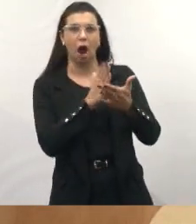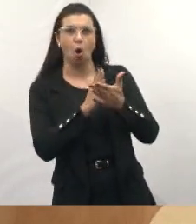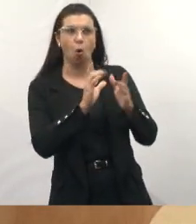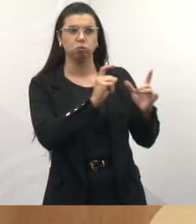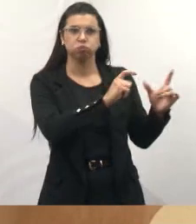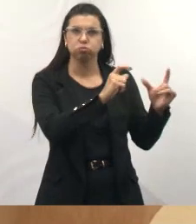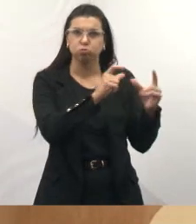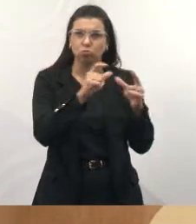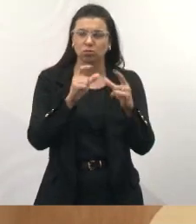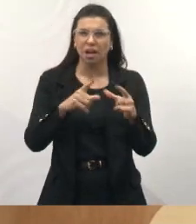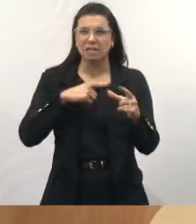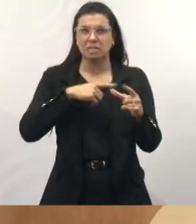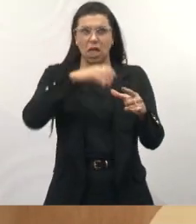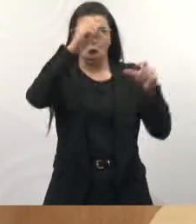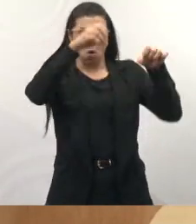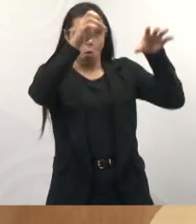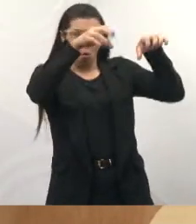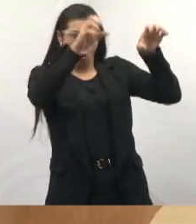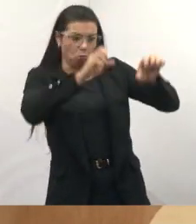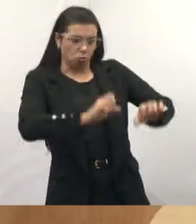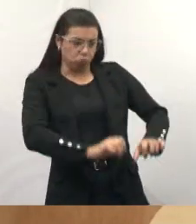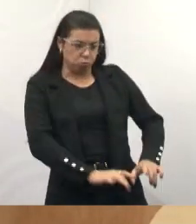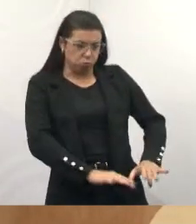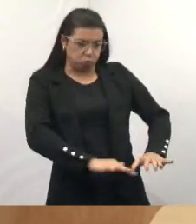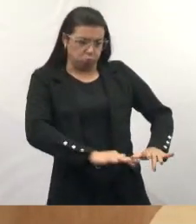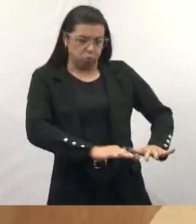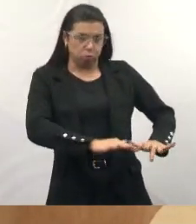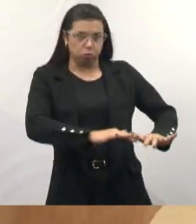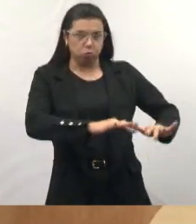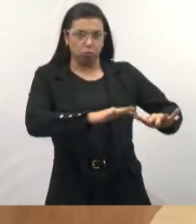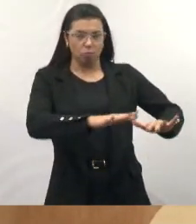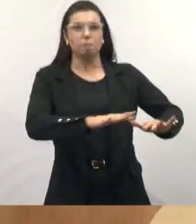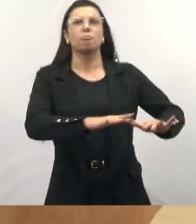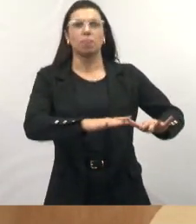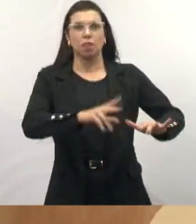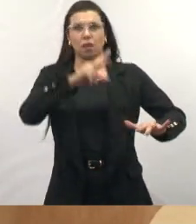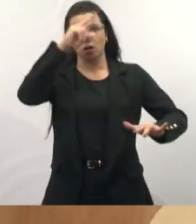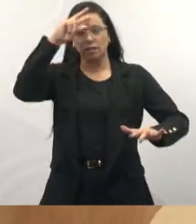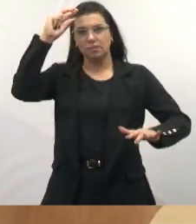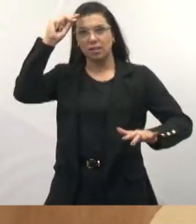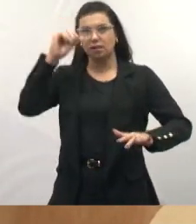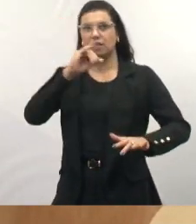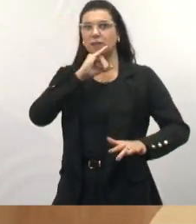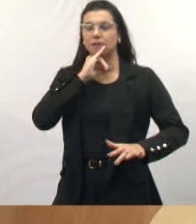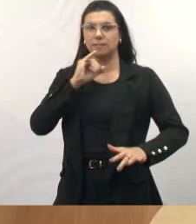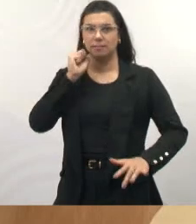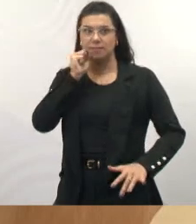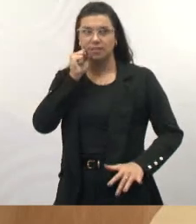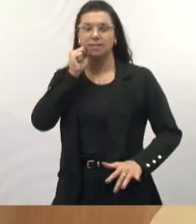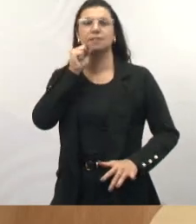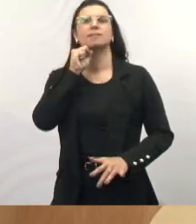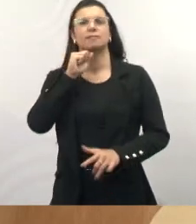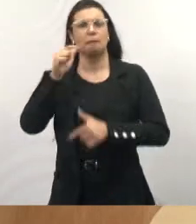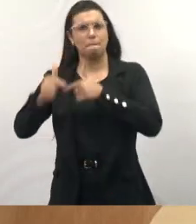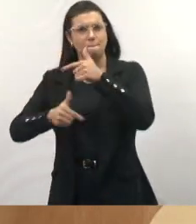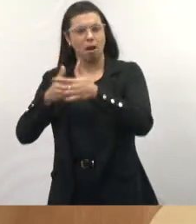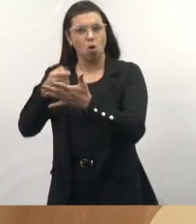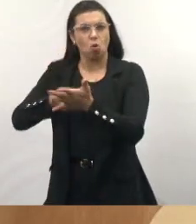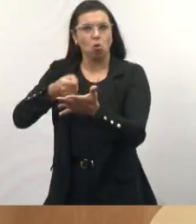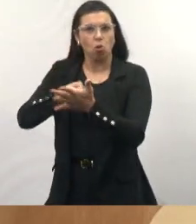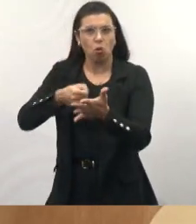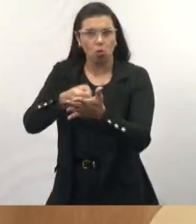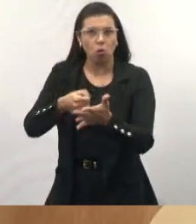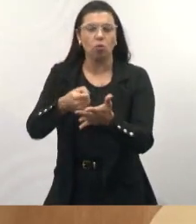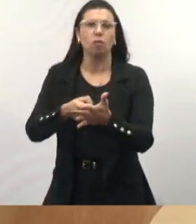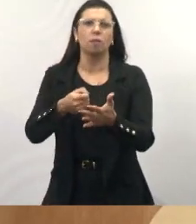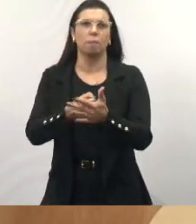prefeito que mais investiu em drenagem aqui na cidade de Jacareí. E nós temos que ressaltar essa